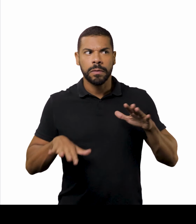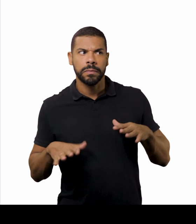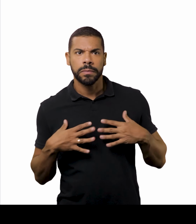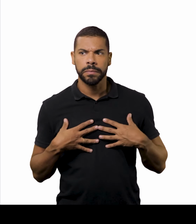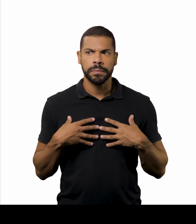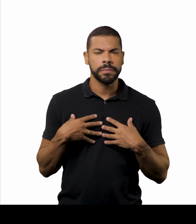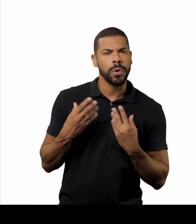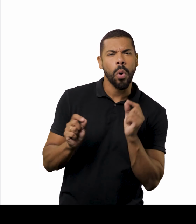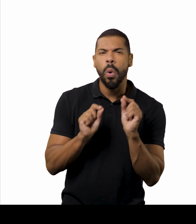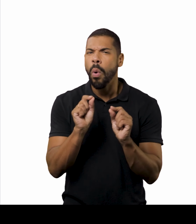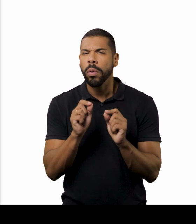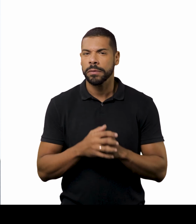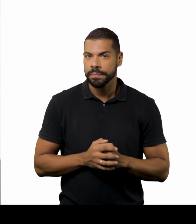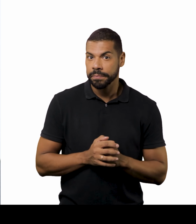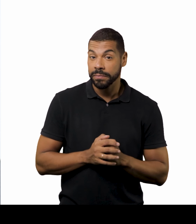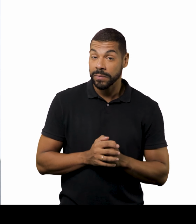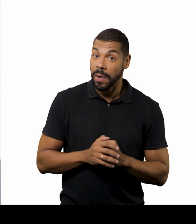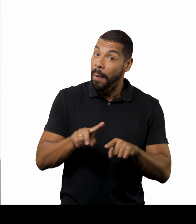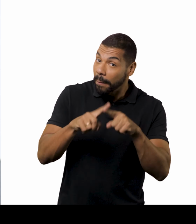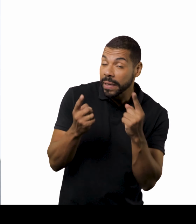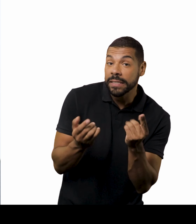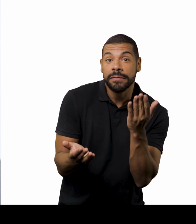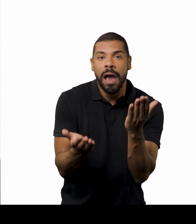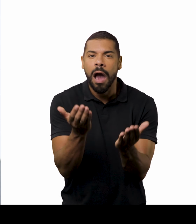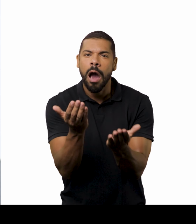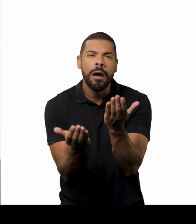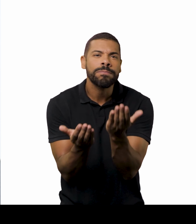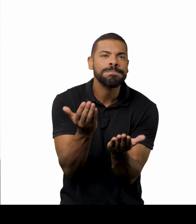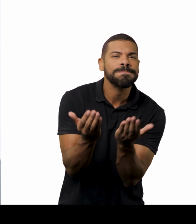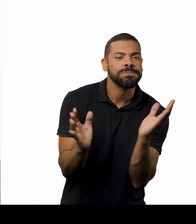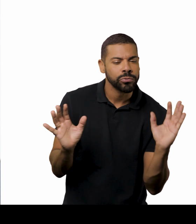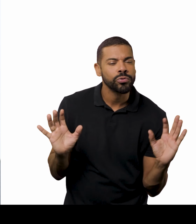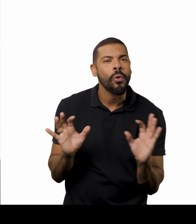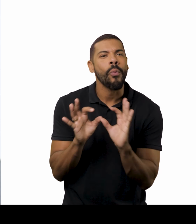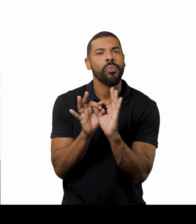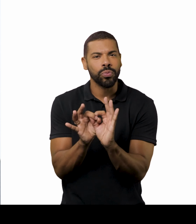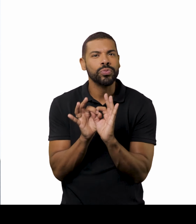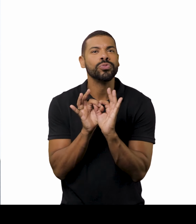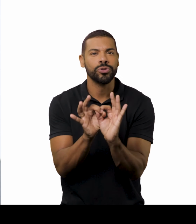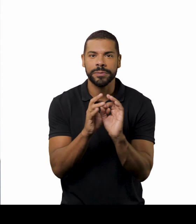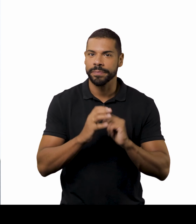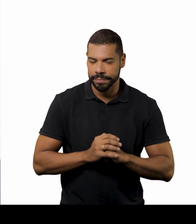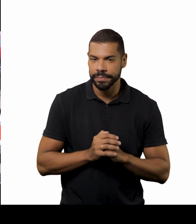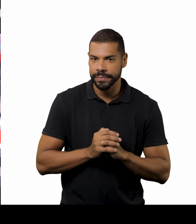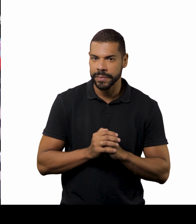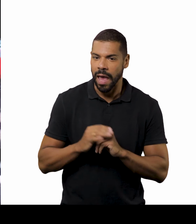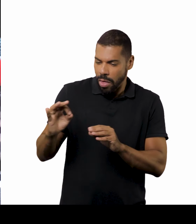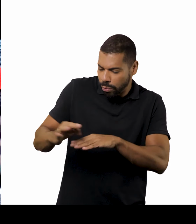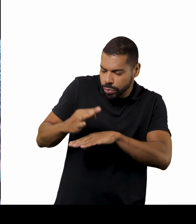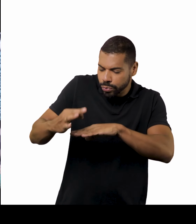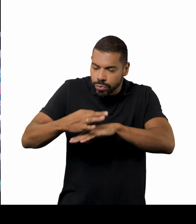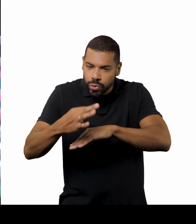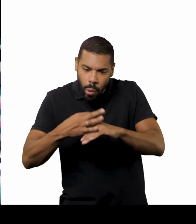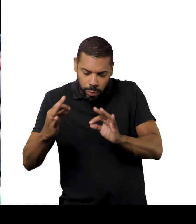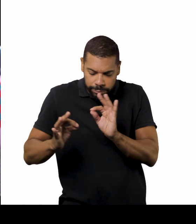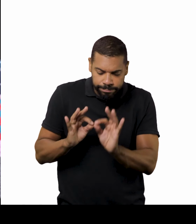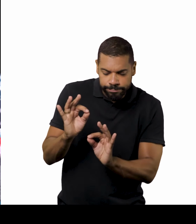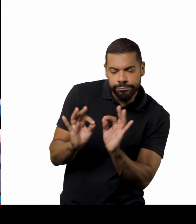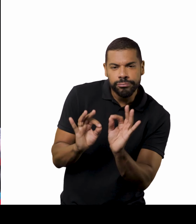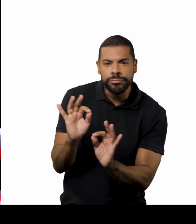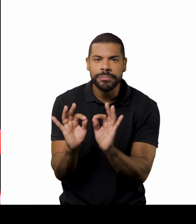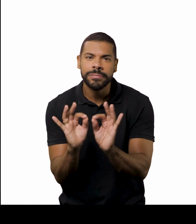tipo de tensão, assim. Mas tem ali um equilíbrio, tem uma harmonia no meio desse caos. A gente vai costurando as